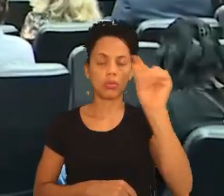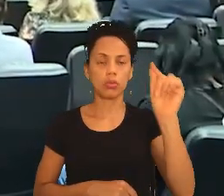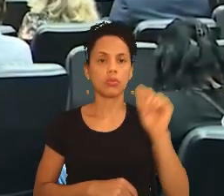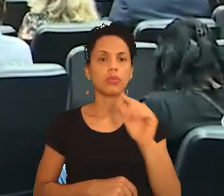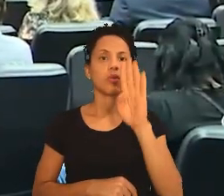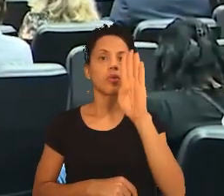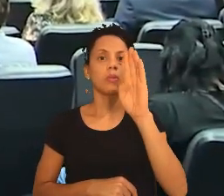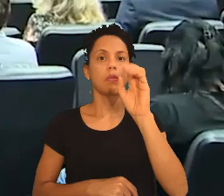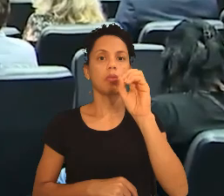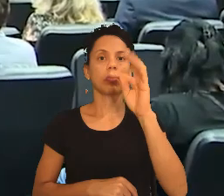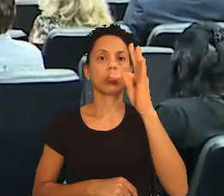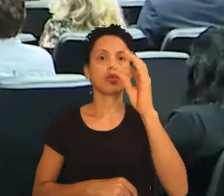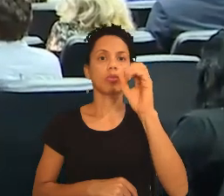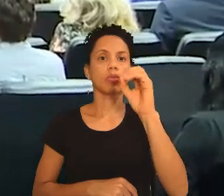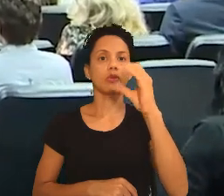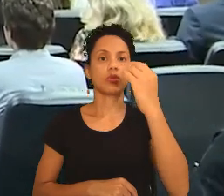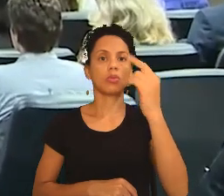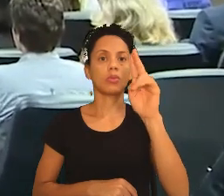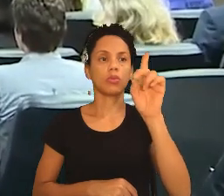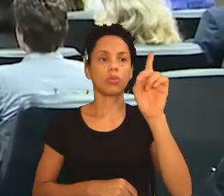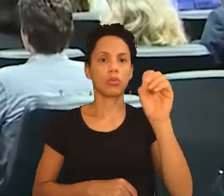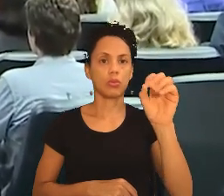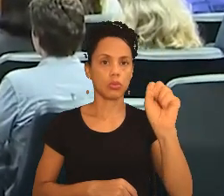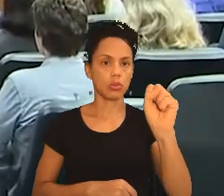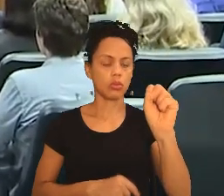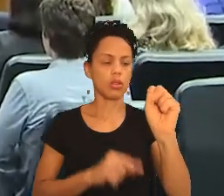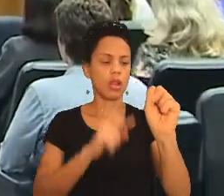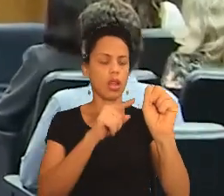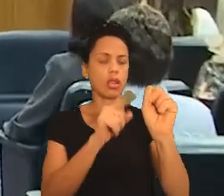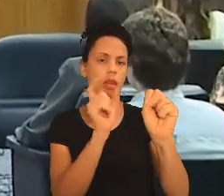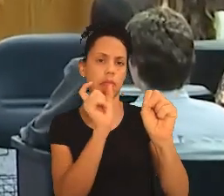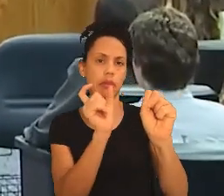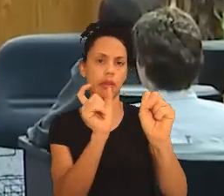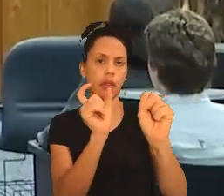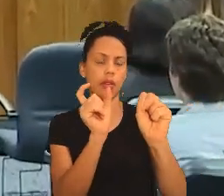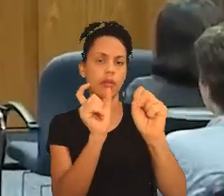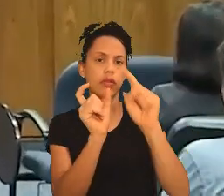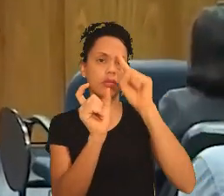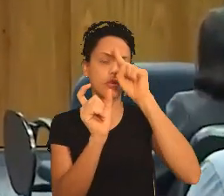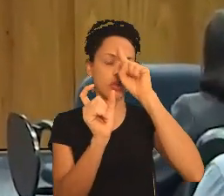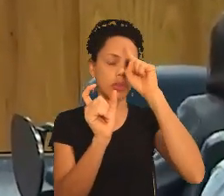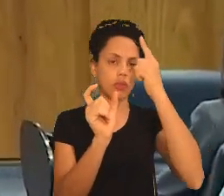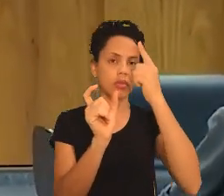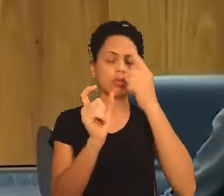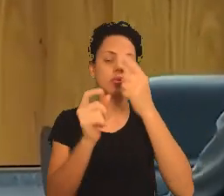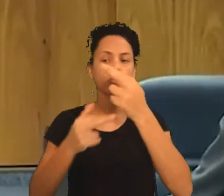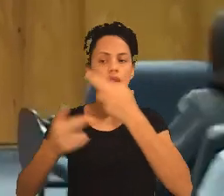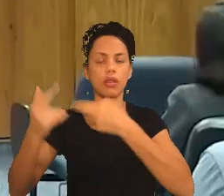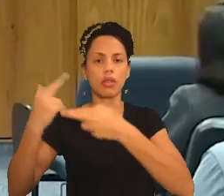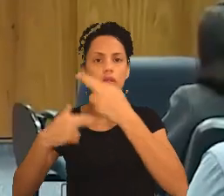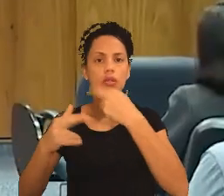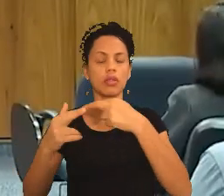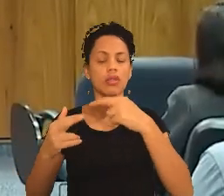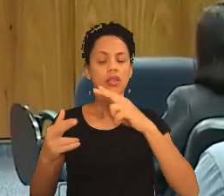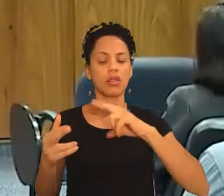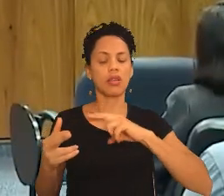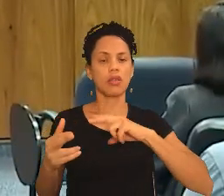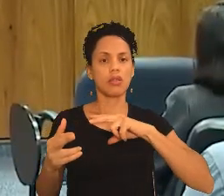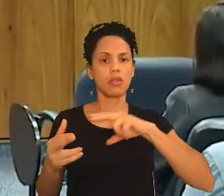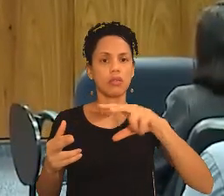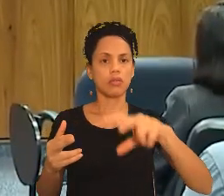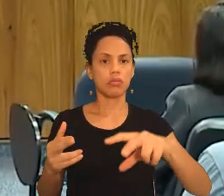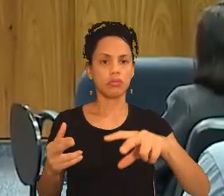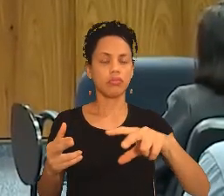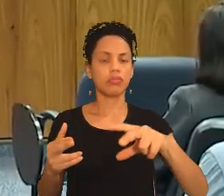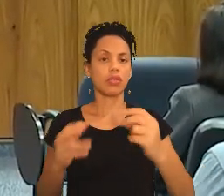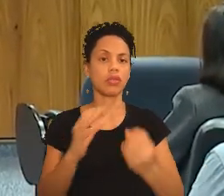Espírito Santo. Nós éramos uma grande nação de Borum, conhecido por muitas pessoas por botocudos,